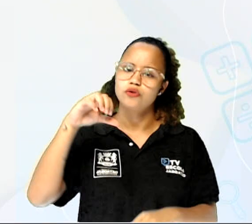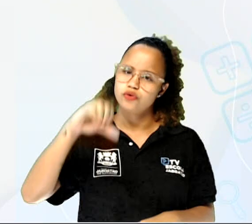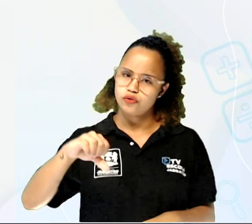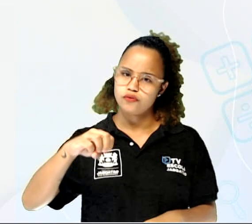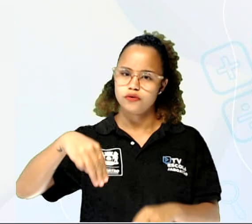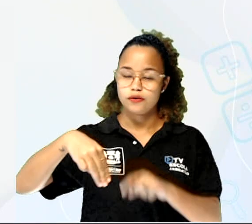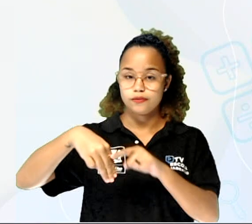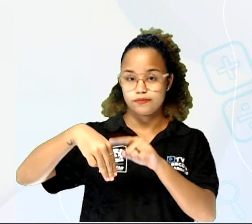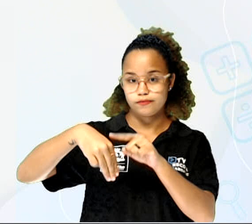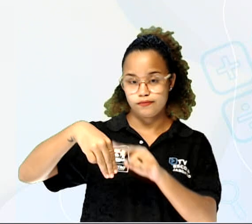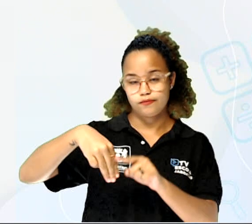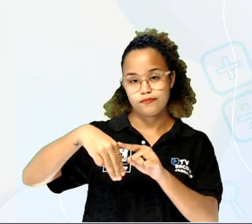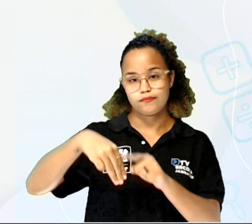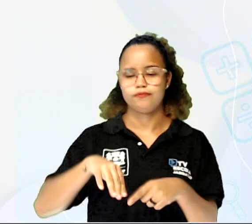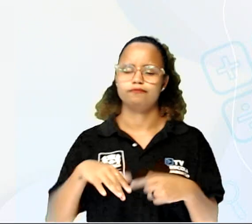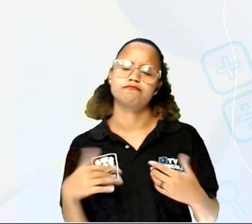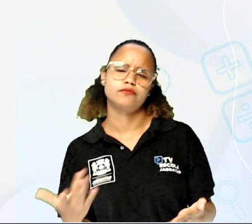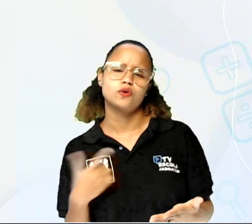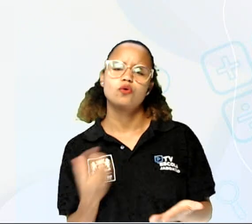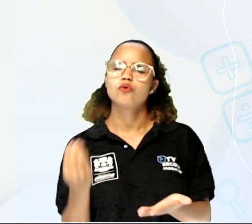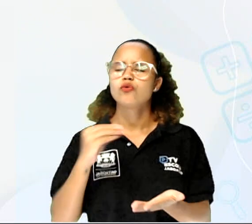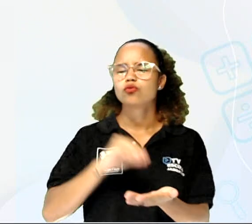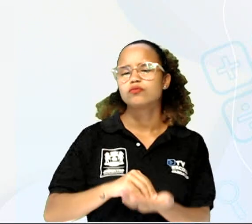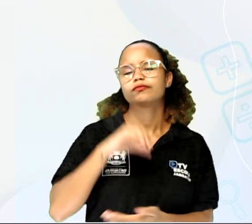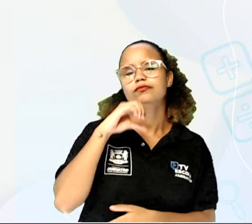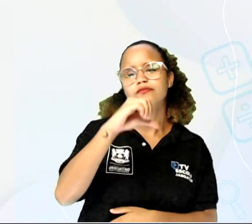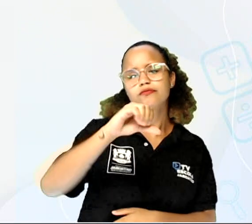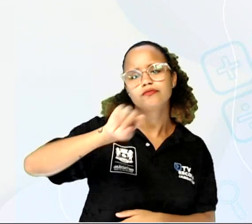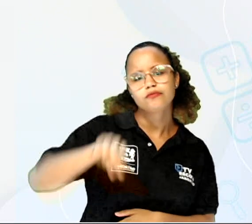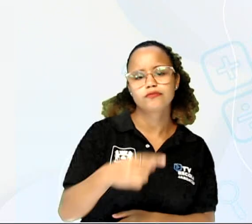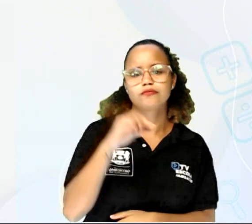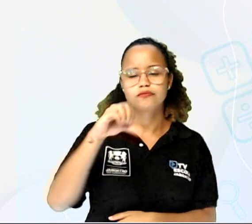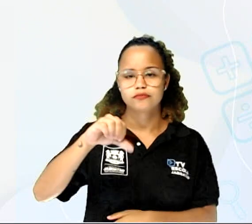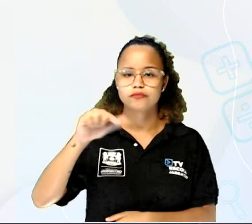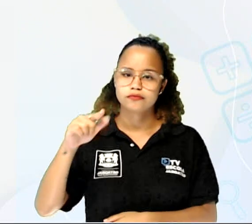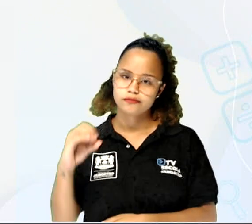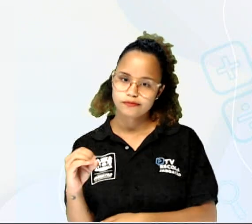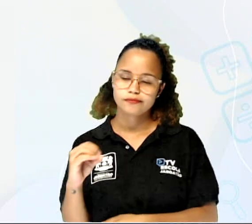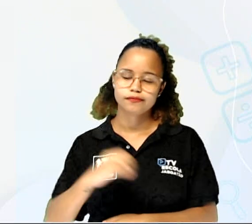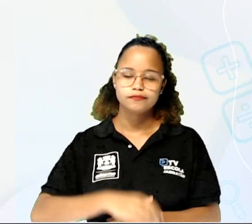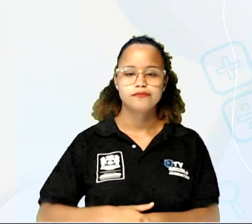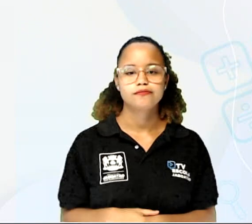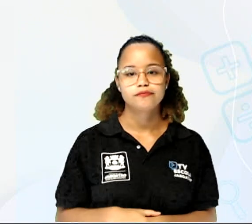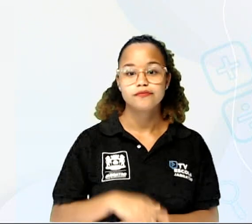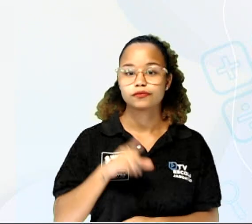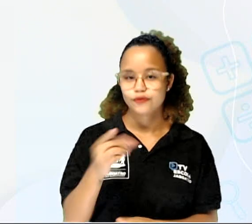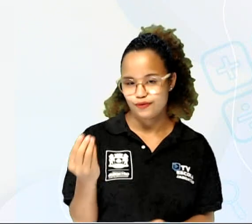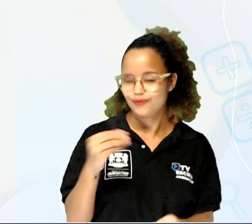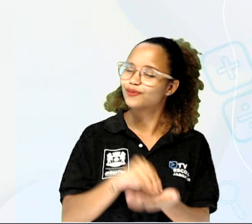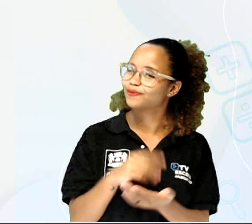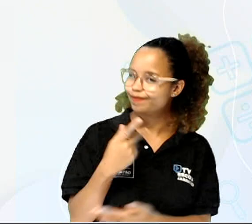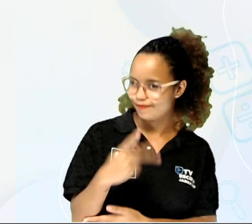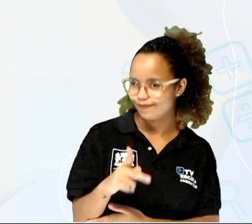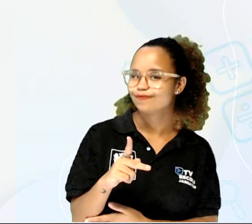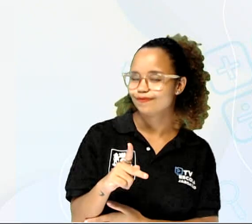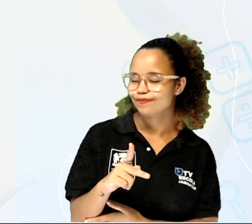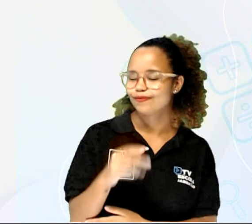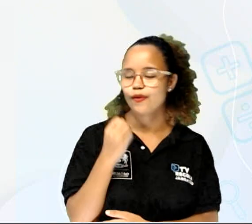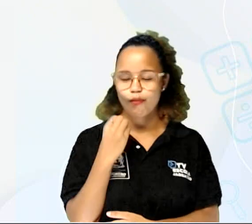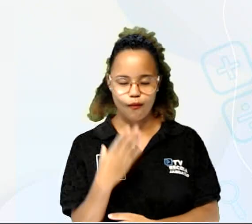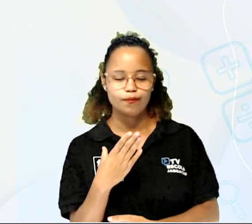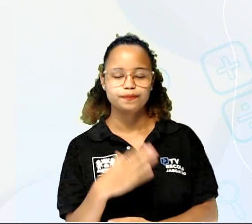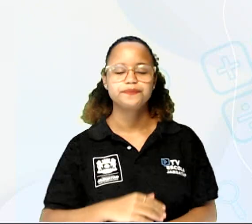unidade de milhar. Então, eu montei o número 9.970. E você montou o seu, né? Muito